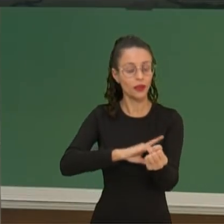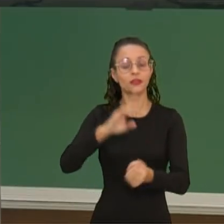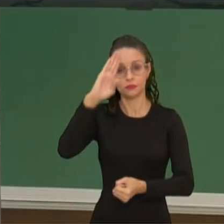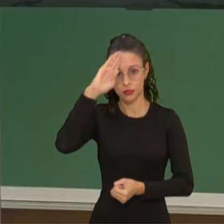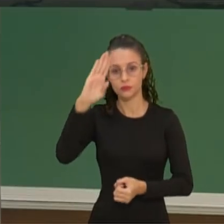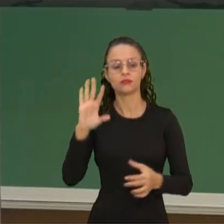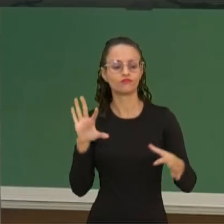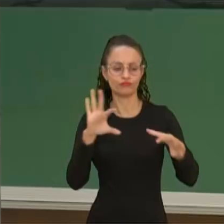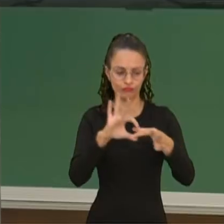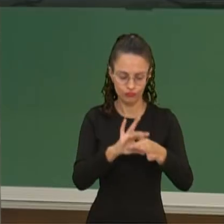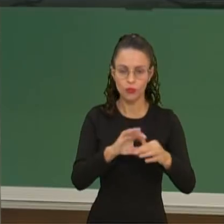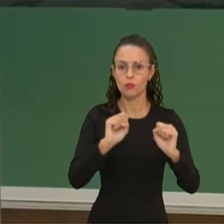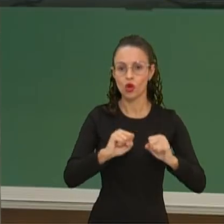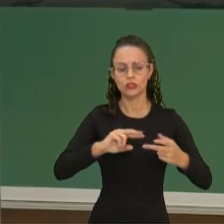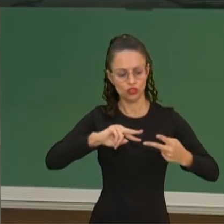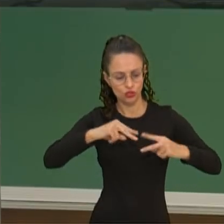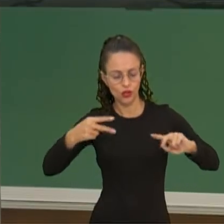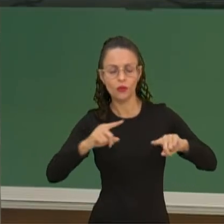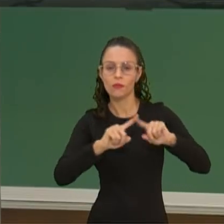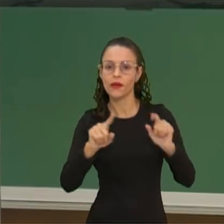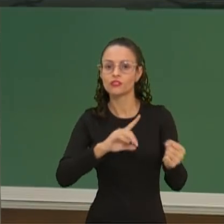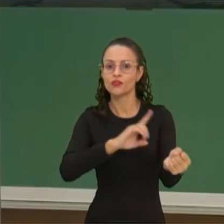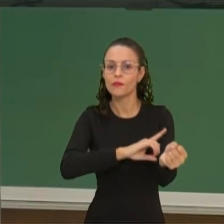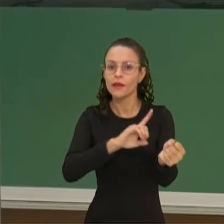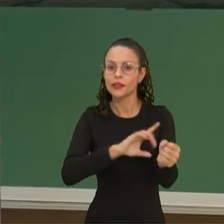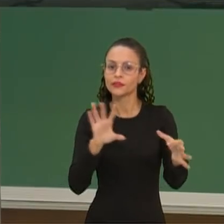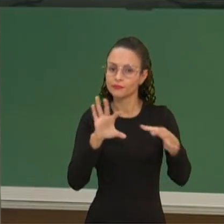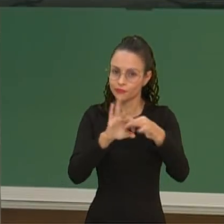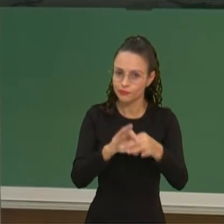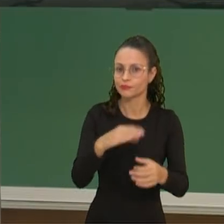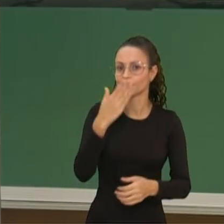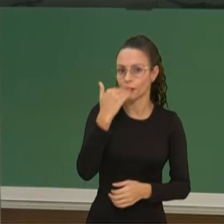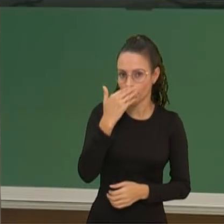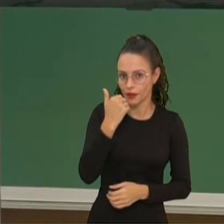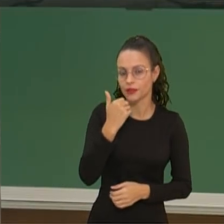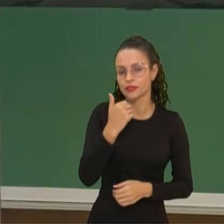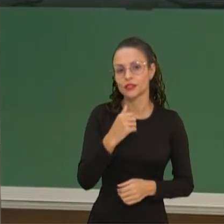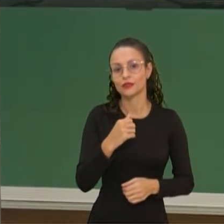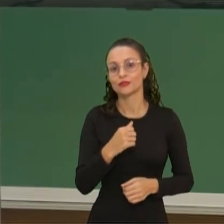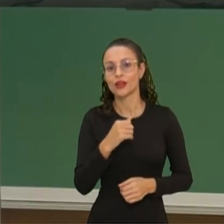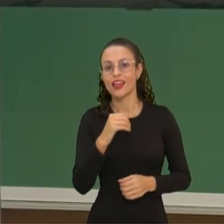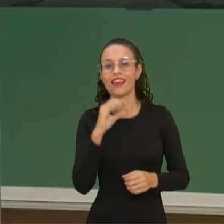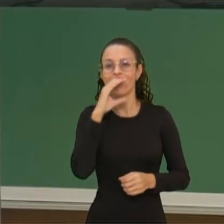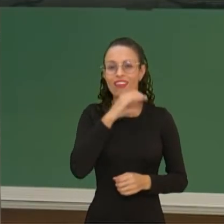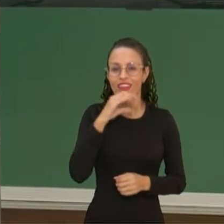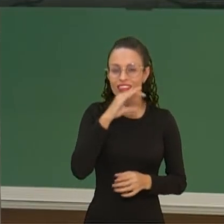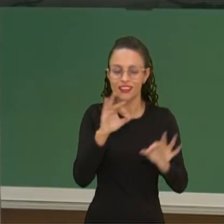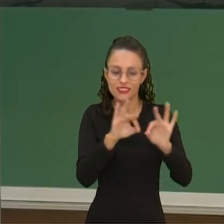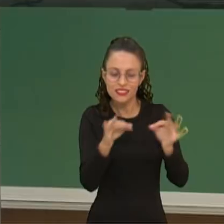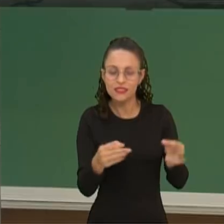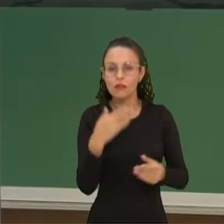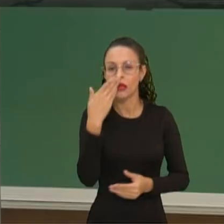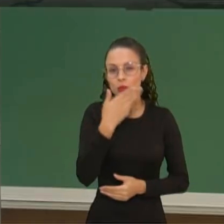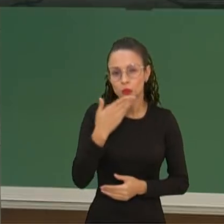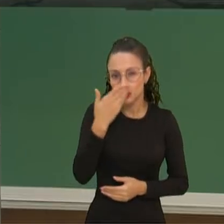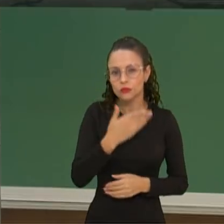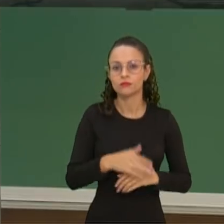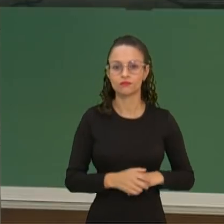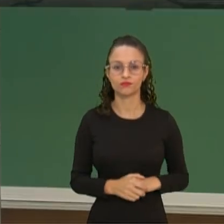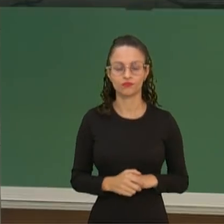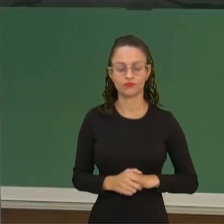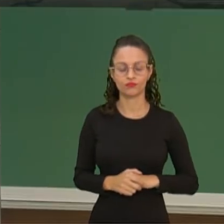né? Pode ter causas genéticas, mas principalmente pela questão da alimentação rica, né? Em carboidratos simples, açúcares,